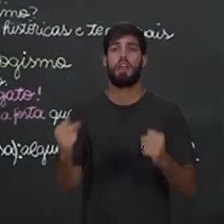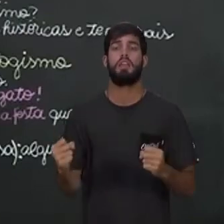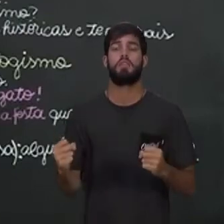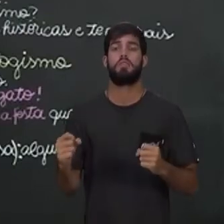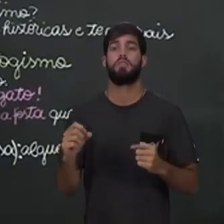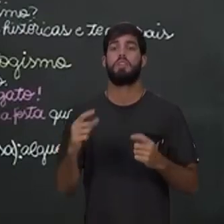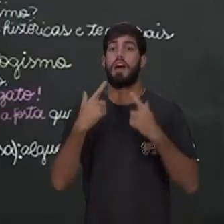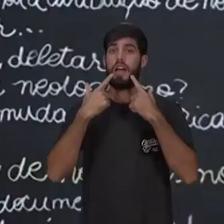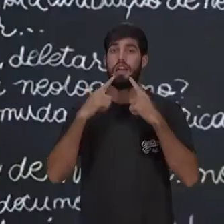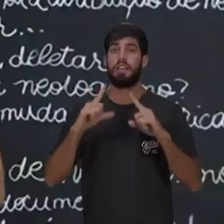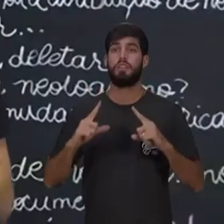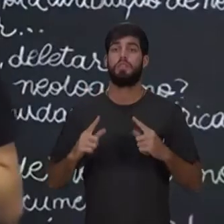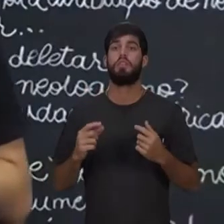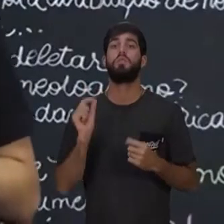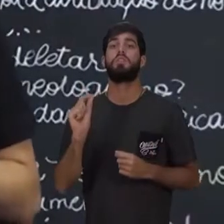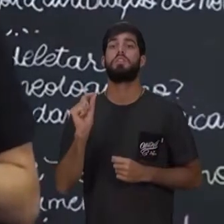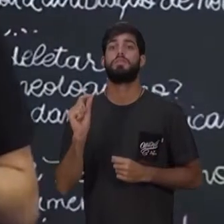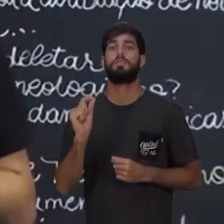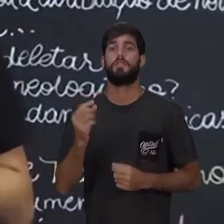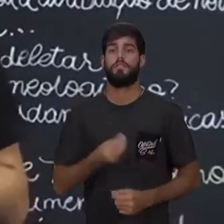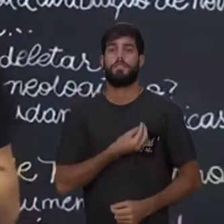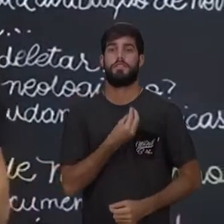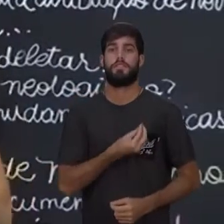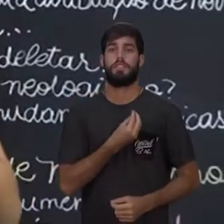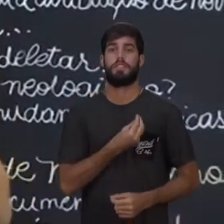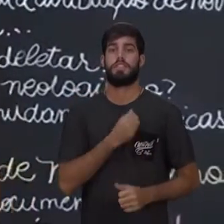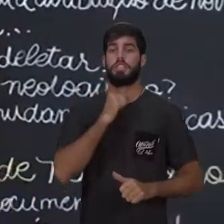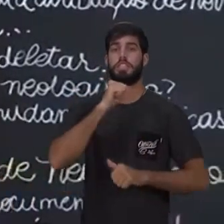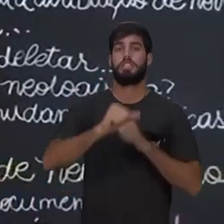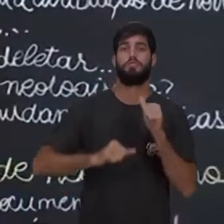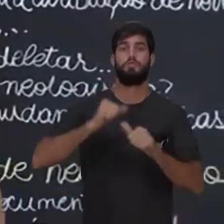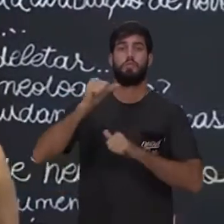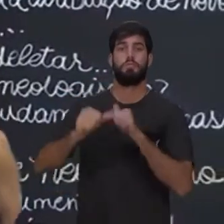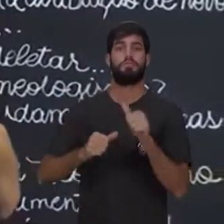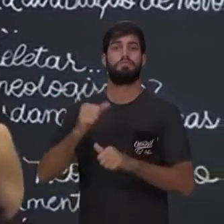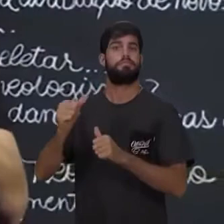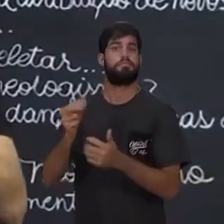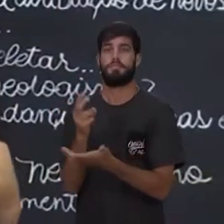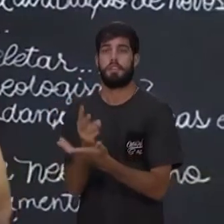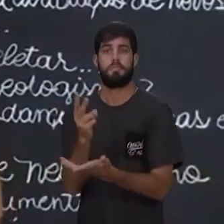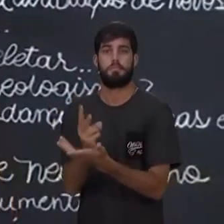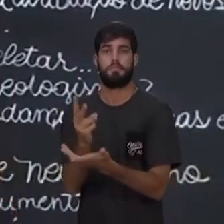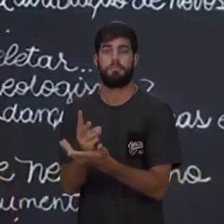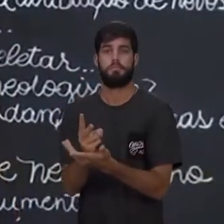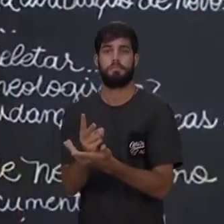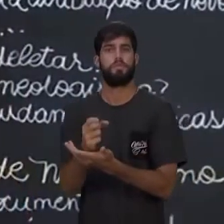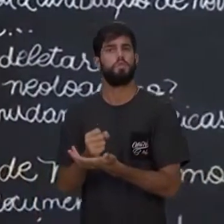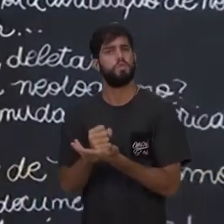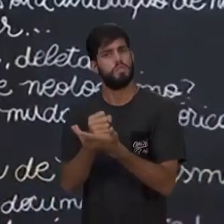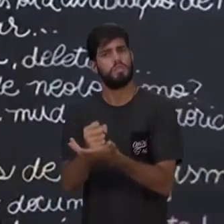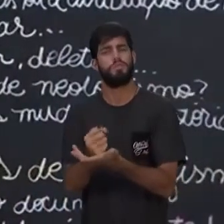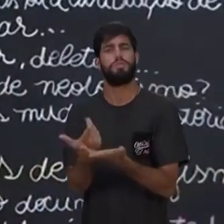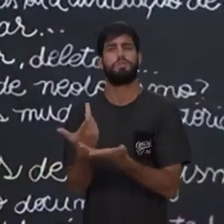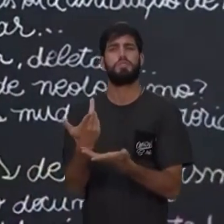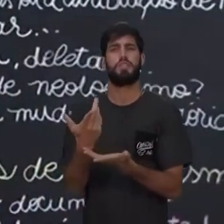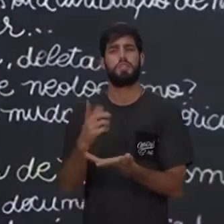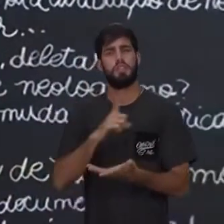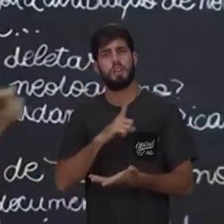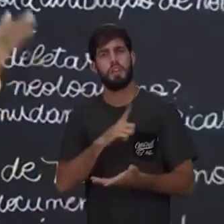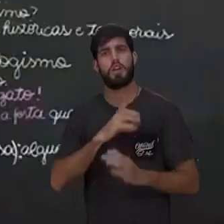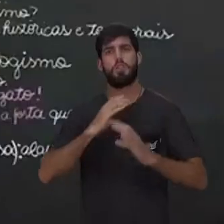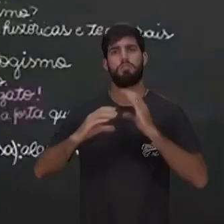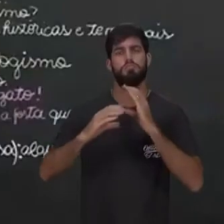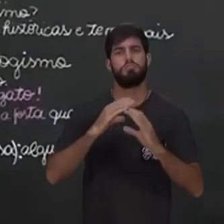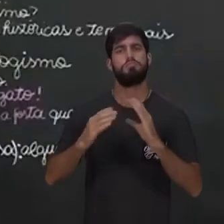se transforma o tempo inteiro. Então a gente tem que estar sempre atento para essas transformações, que elas nos ajudam, inclusive, a ter uma comunicação até mais